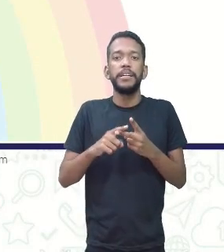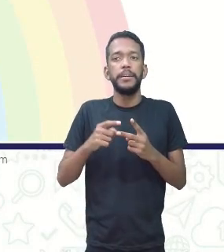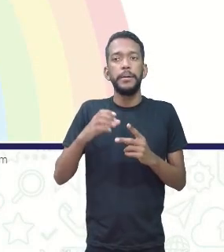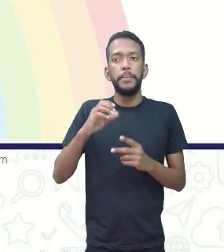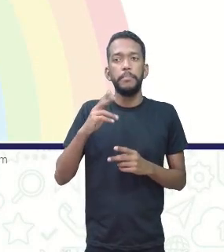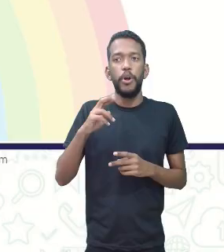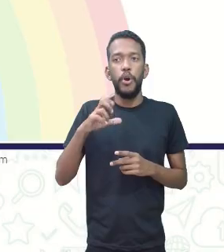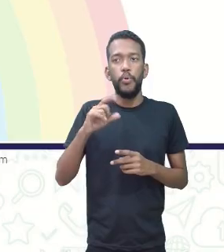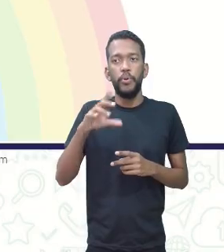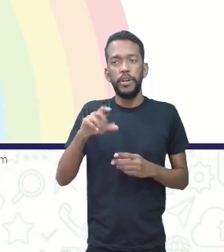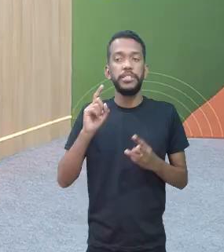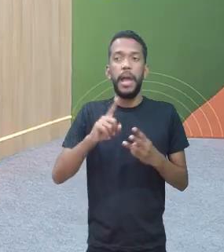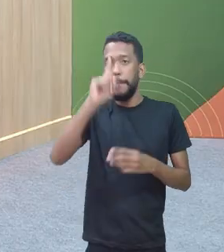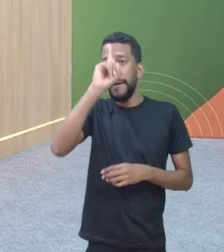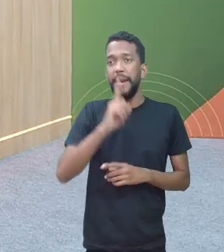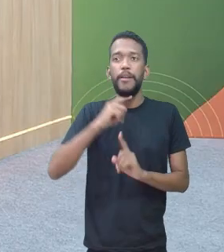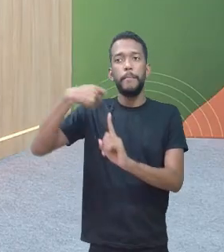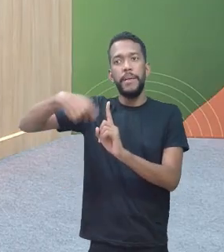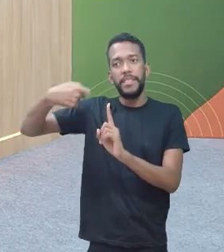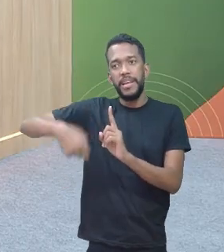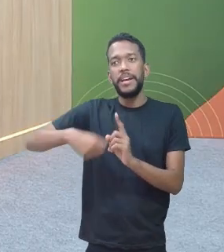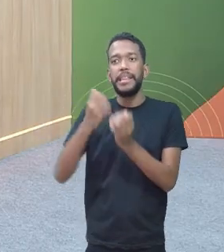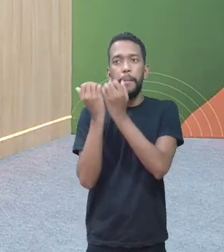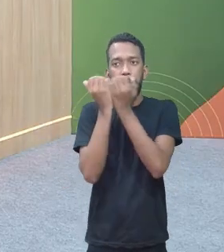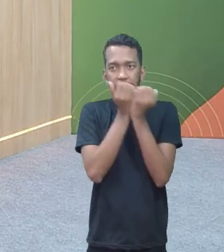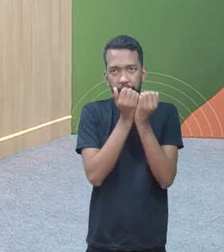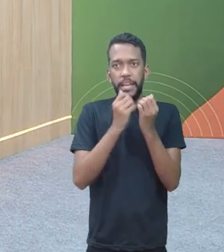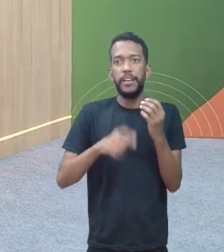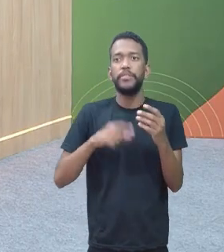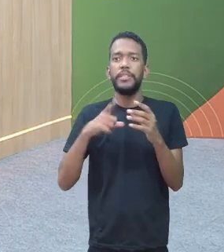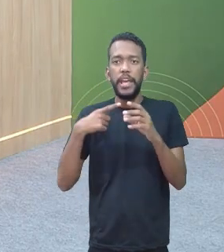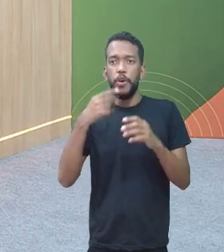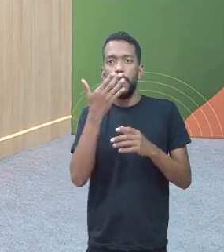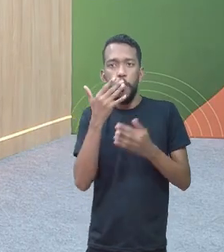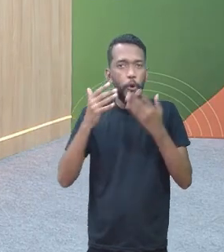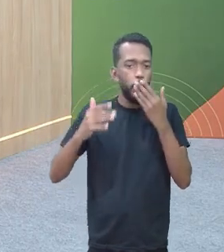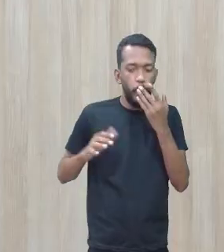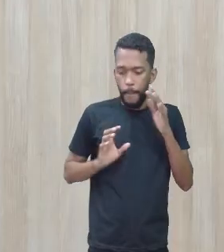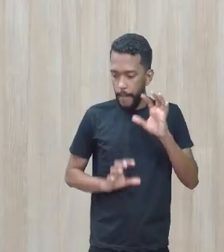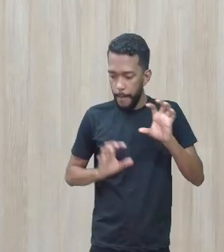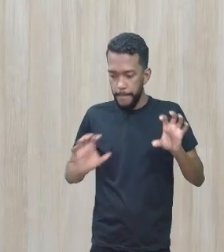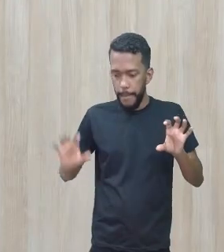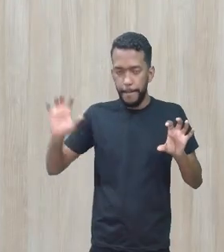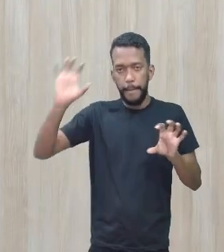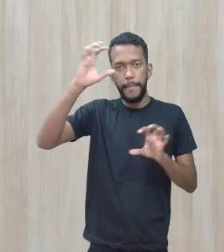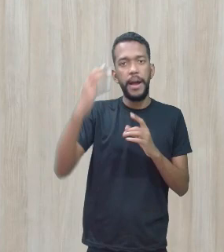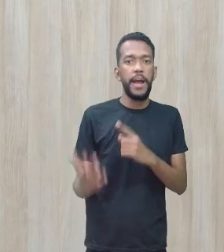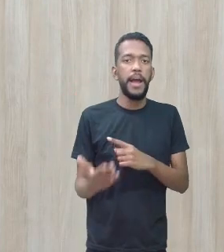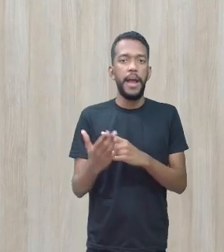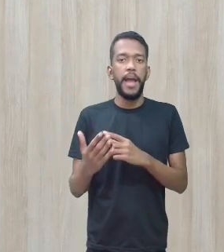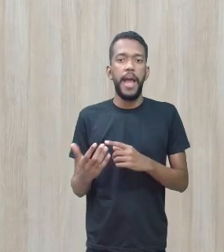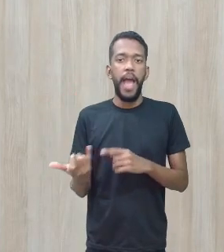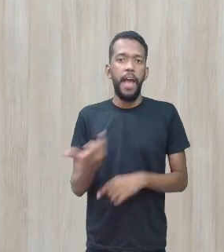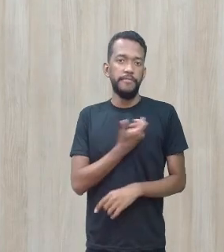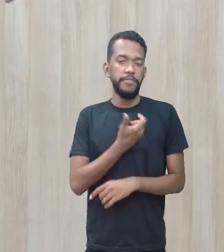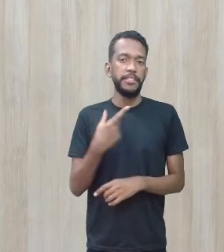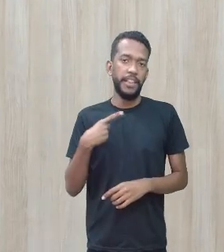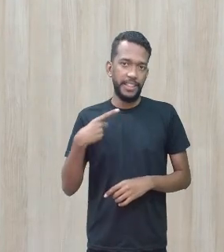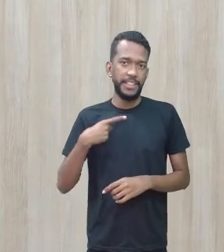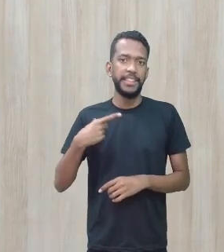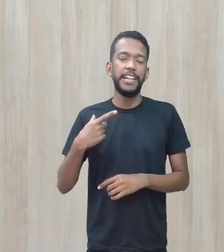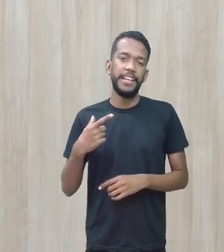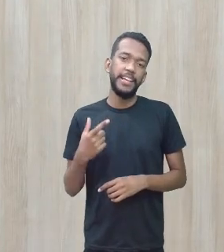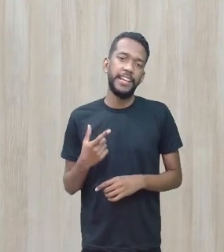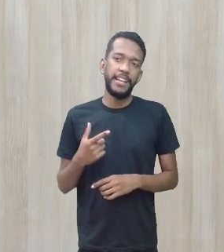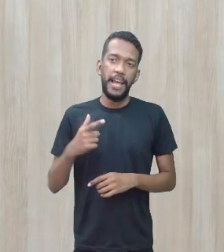amarelo trazendo a banana, trazendo o milho e assim sucessivamente. Cada cor dizendo quais são os elementos, os alimentos